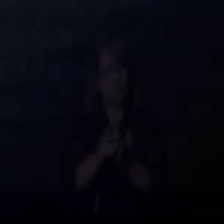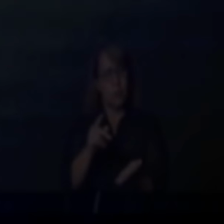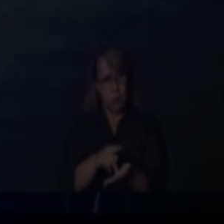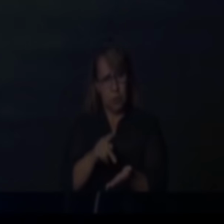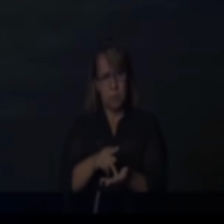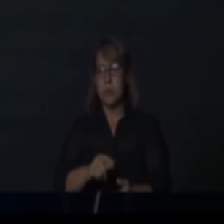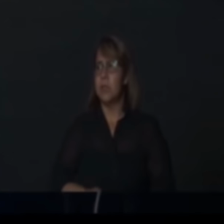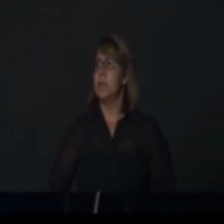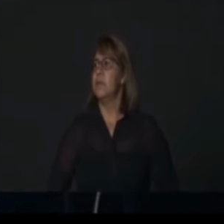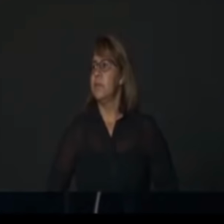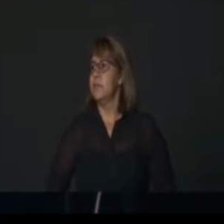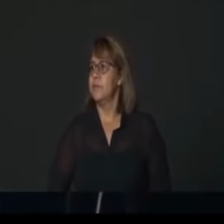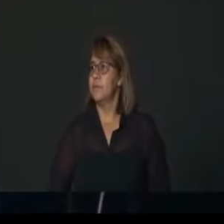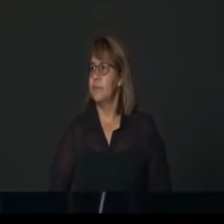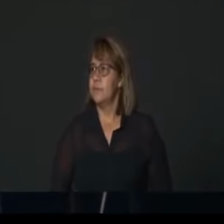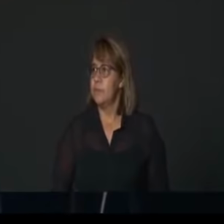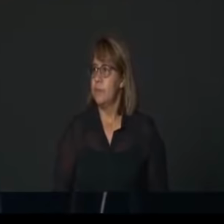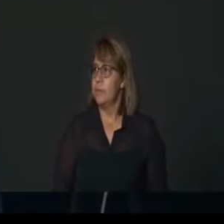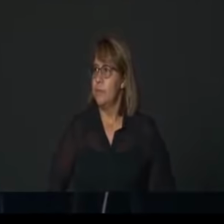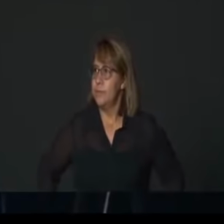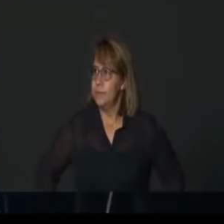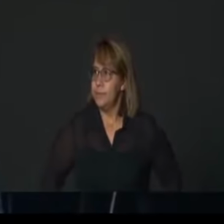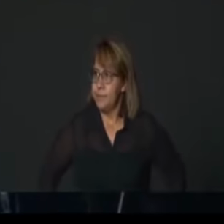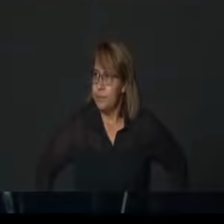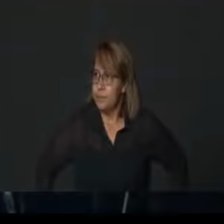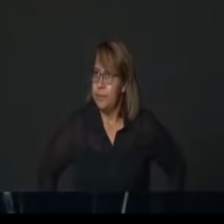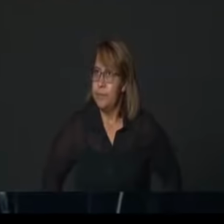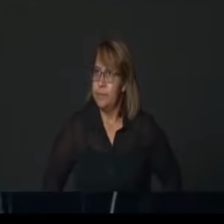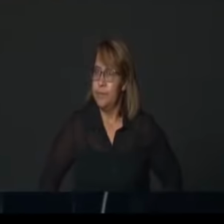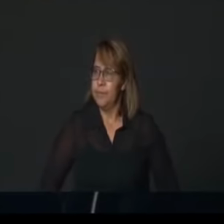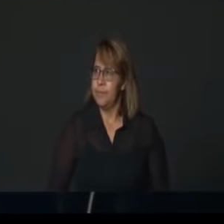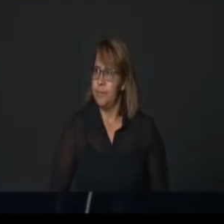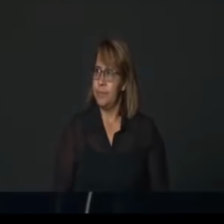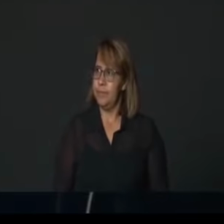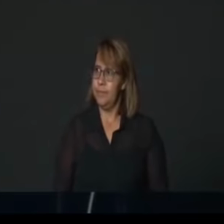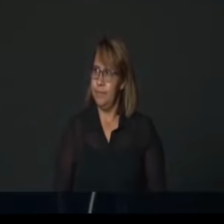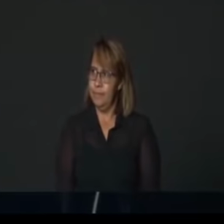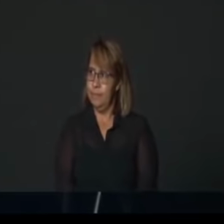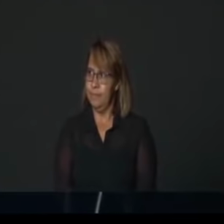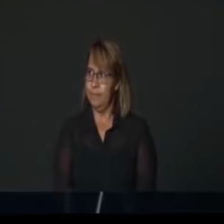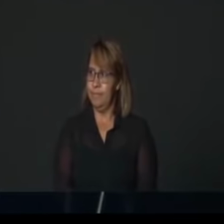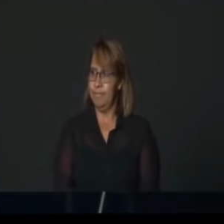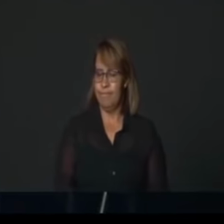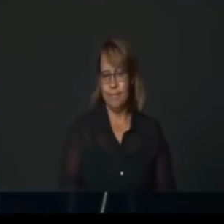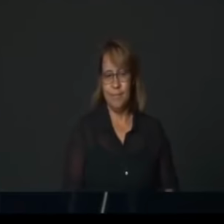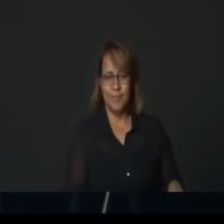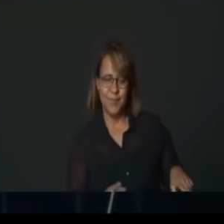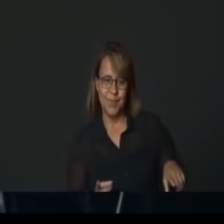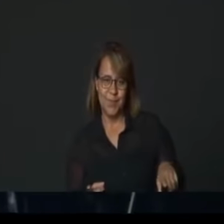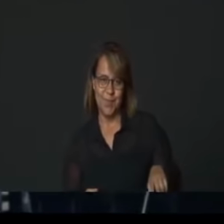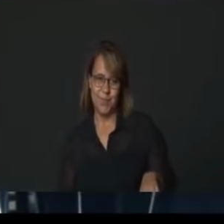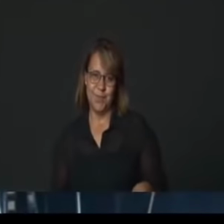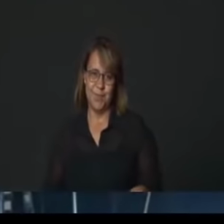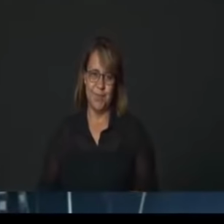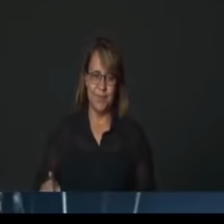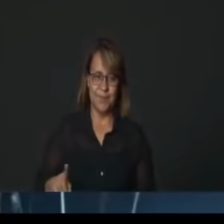amém! Eita glória! Pai, eu te agradeço, Deus, pelo teu povo que está do outro